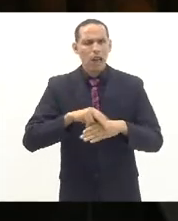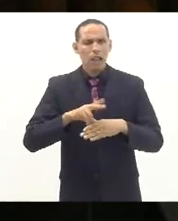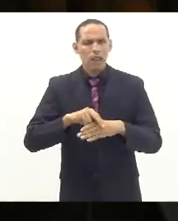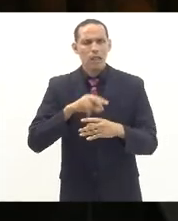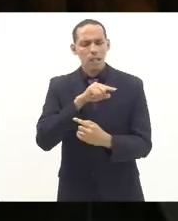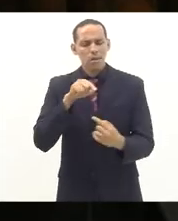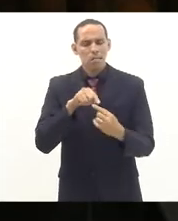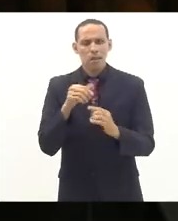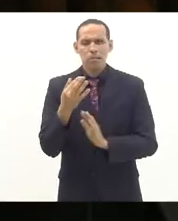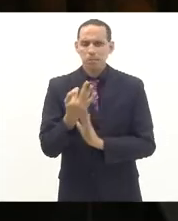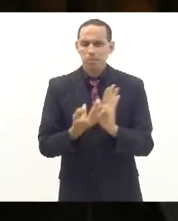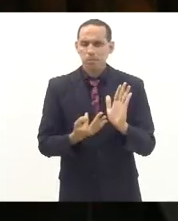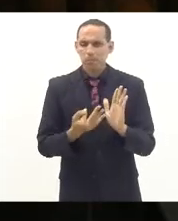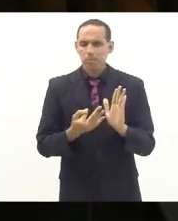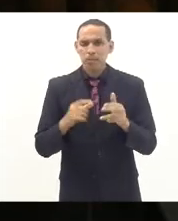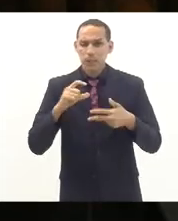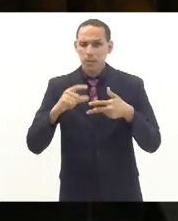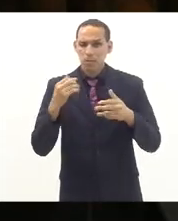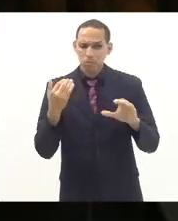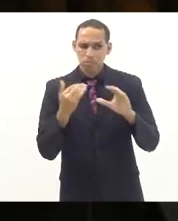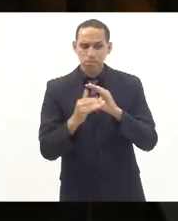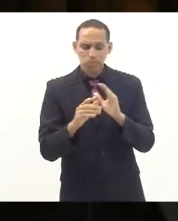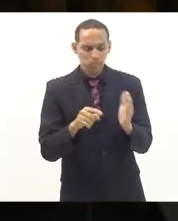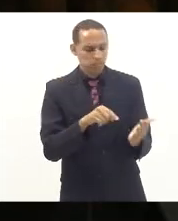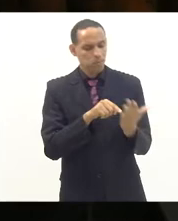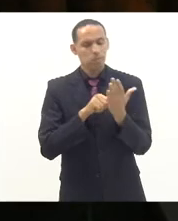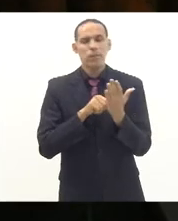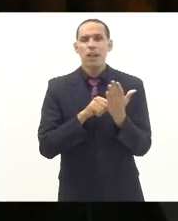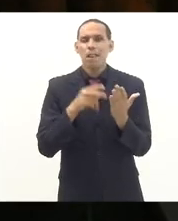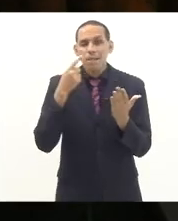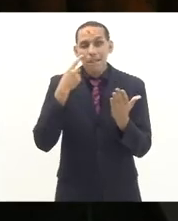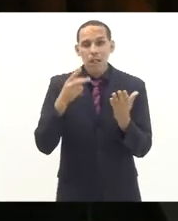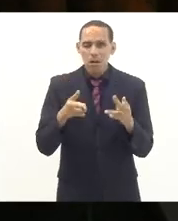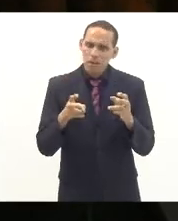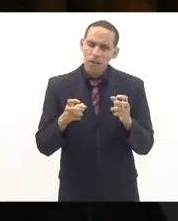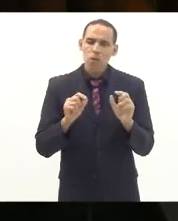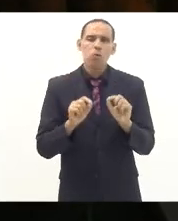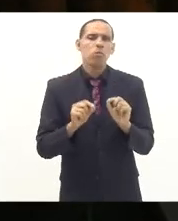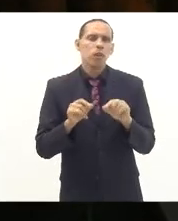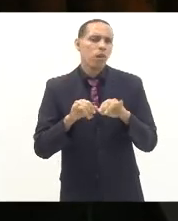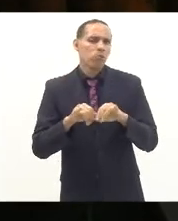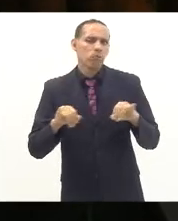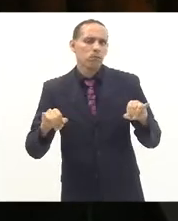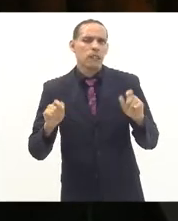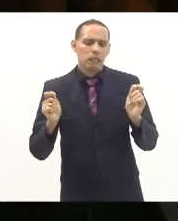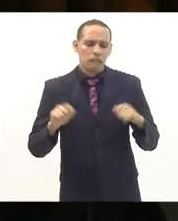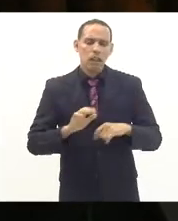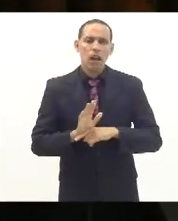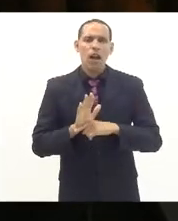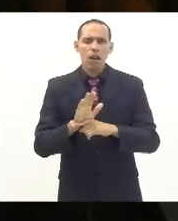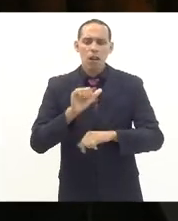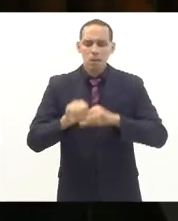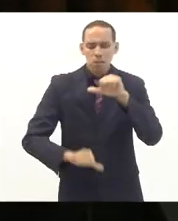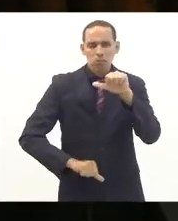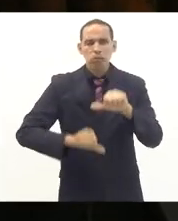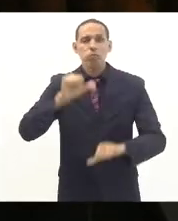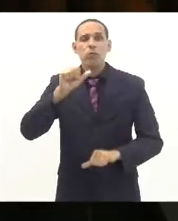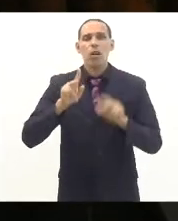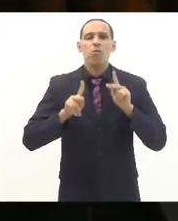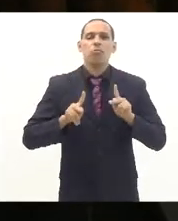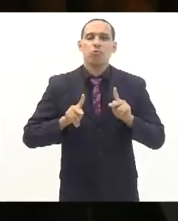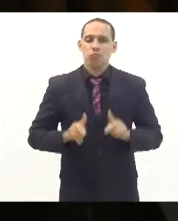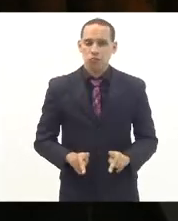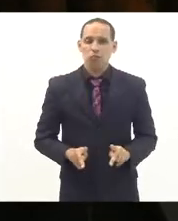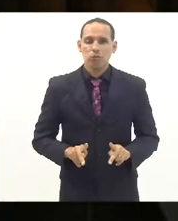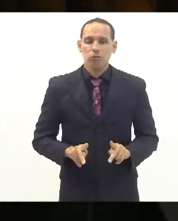fiscais enviado pelo poder executivo gente percebe sim que temos notícias que podem favorecer uma mudança de postura